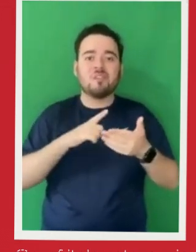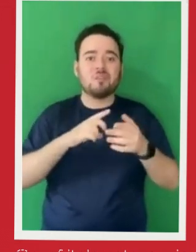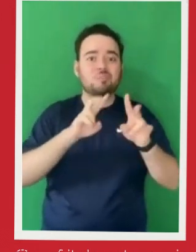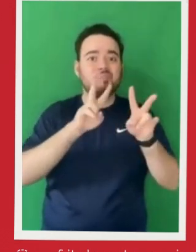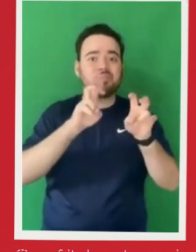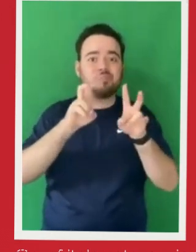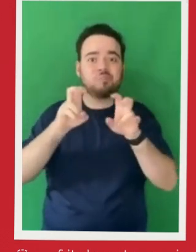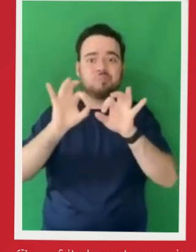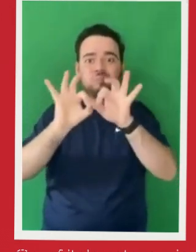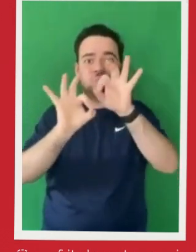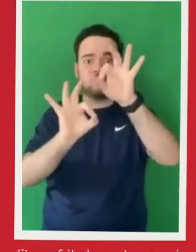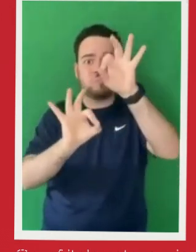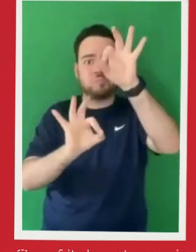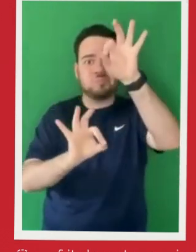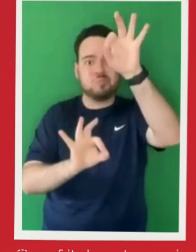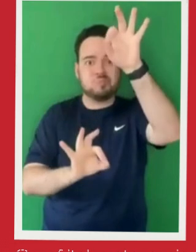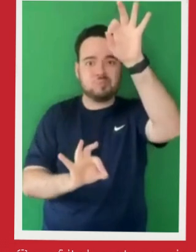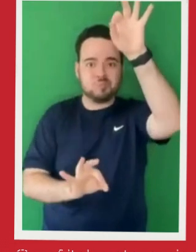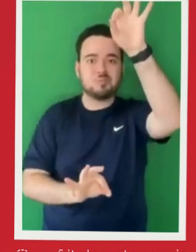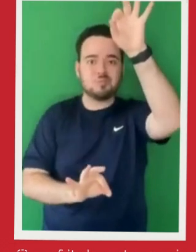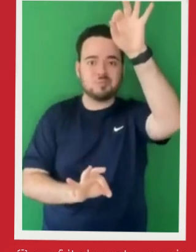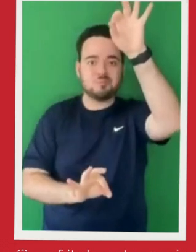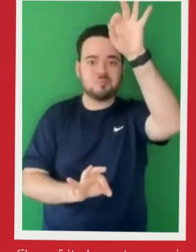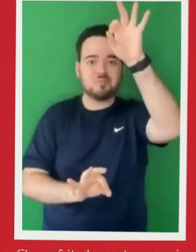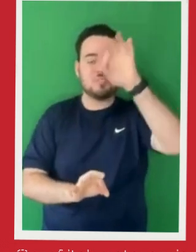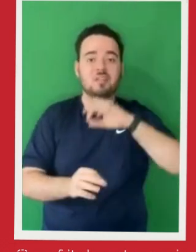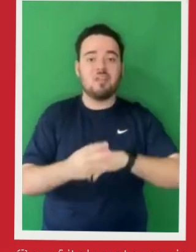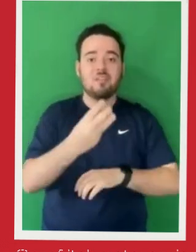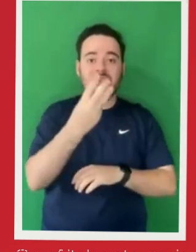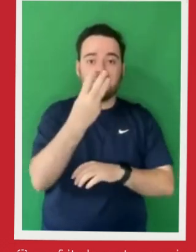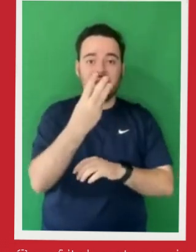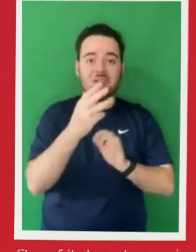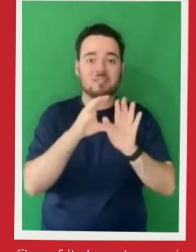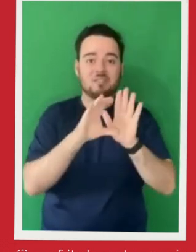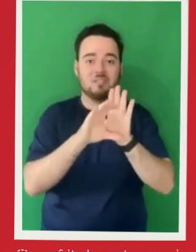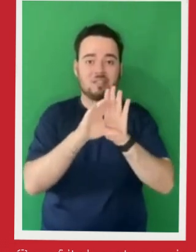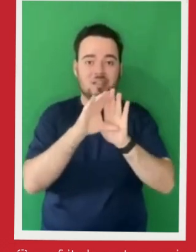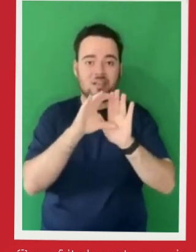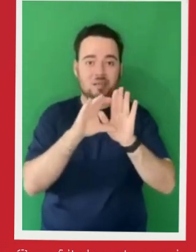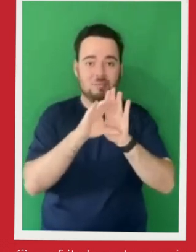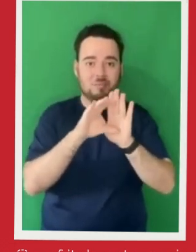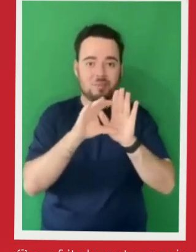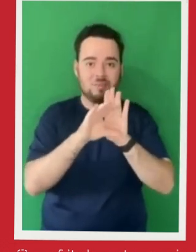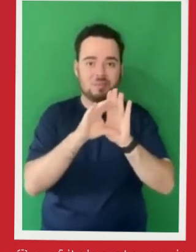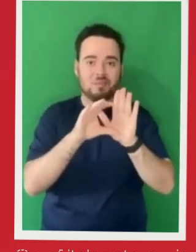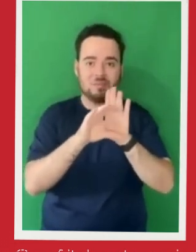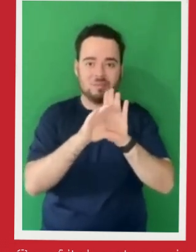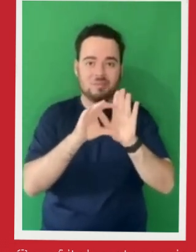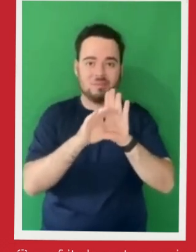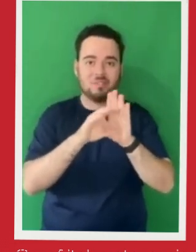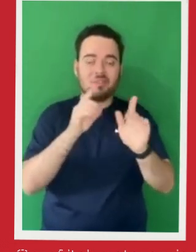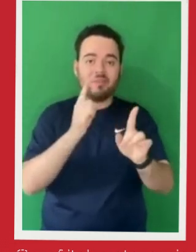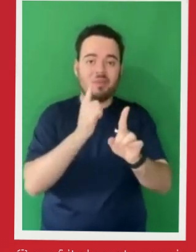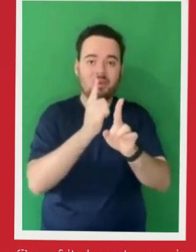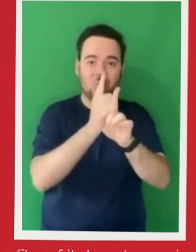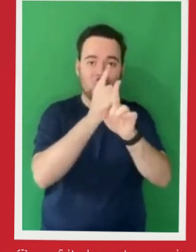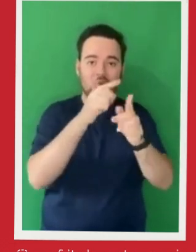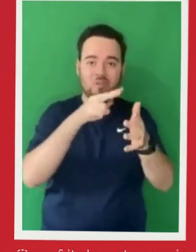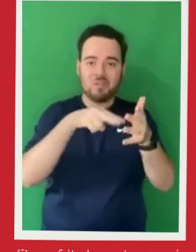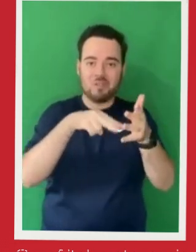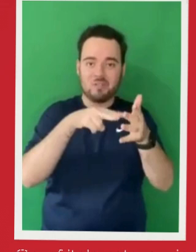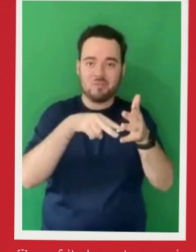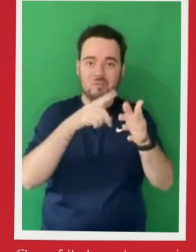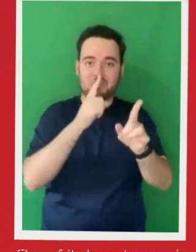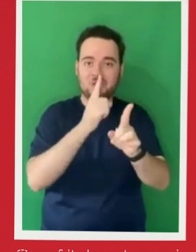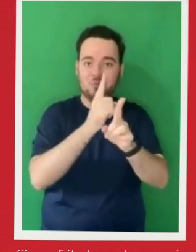Gente, hoje a gente tem tanta coisa para cobrir. São 3 capítulos densos, que é o encontro com a leitura,